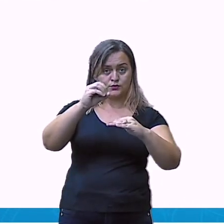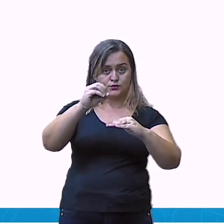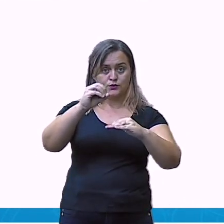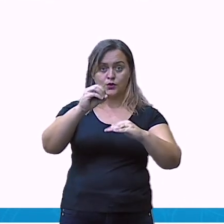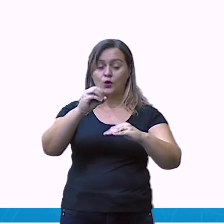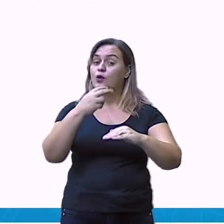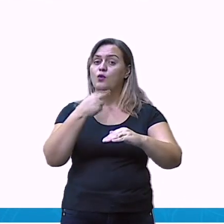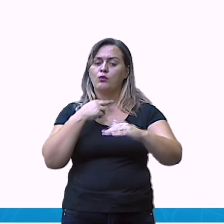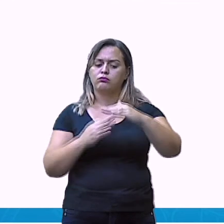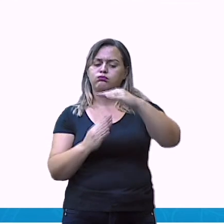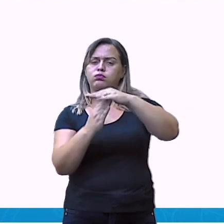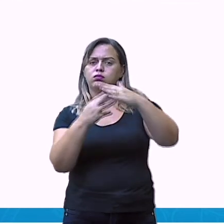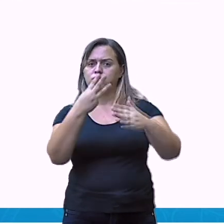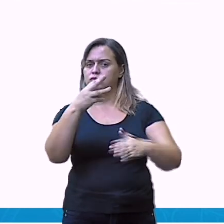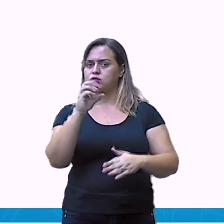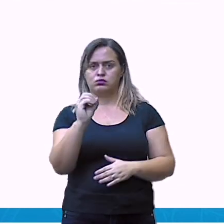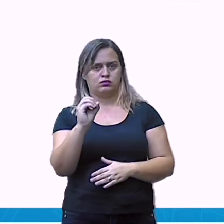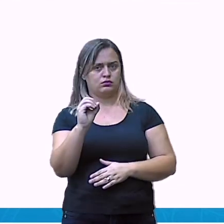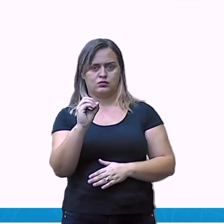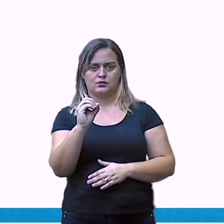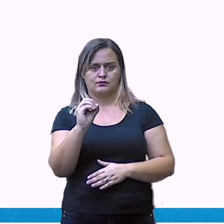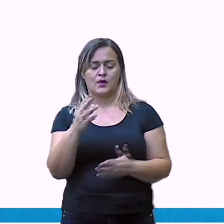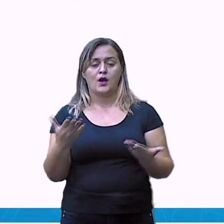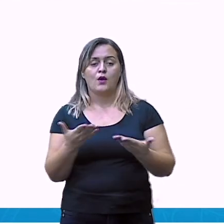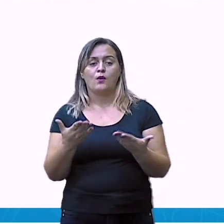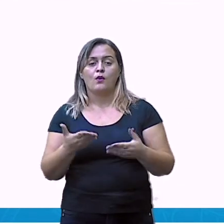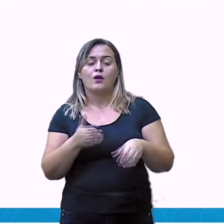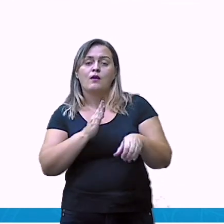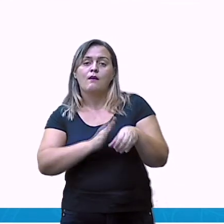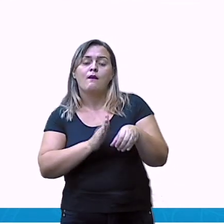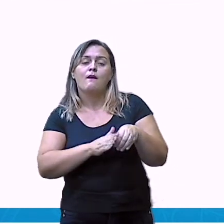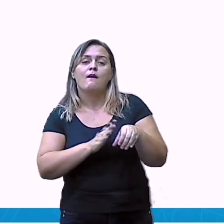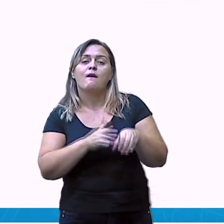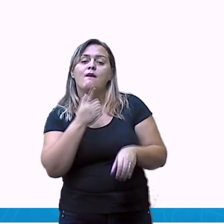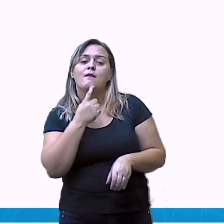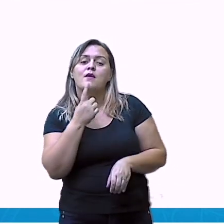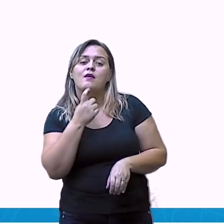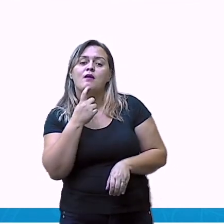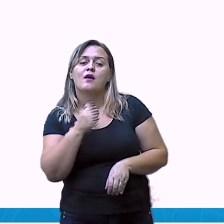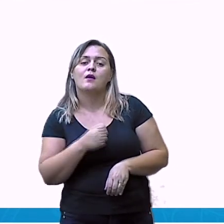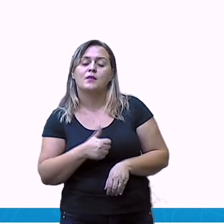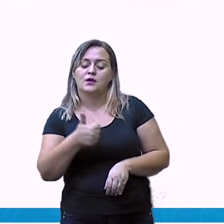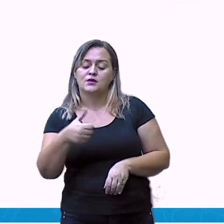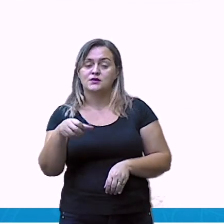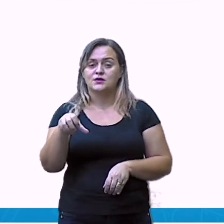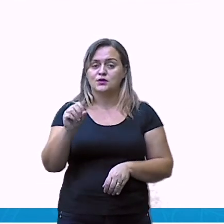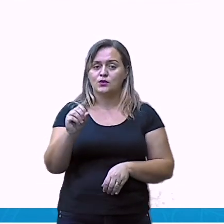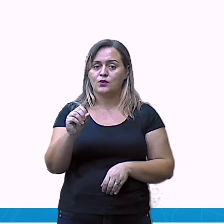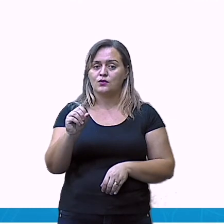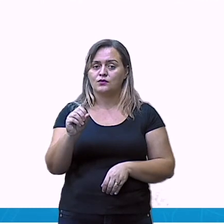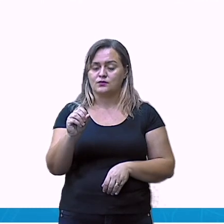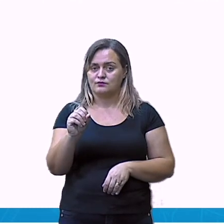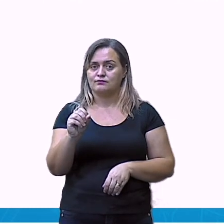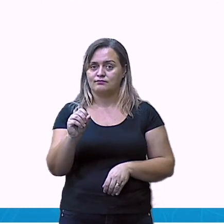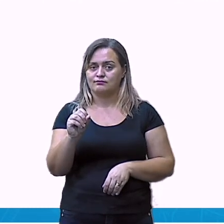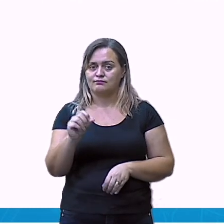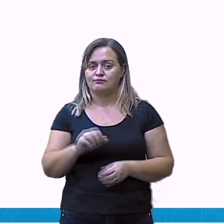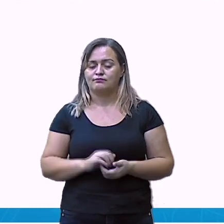até o 20, mas precisa passar do 10. Veja bem. A cenoura com